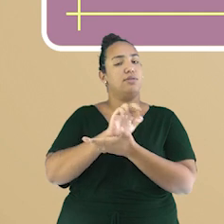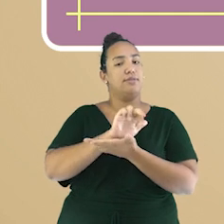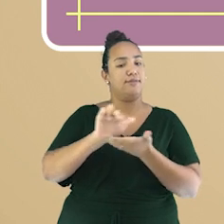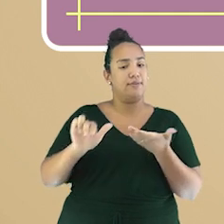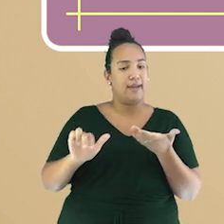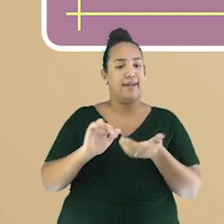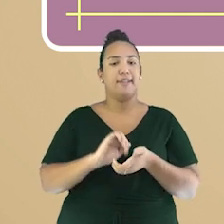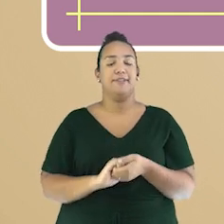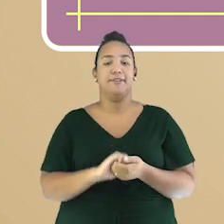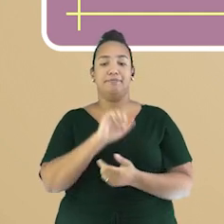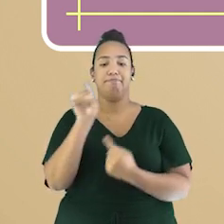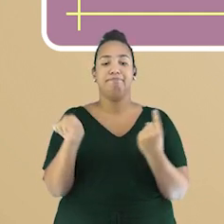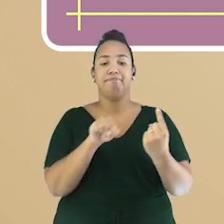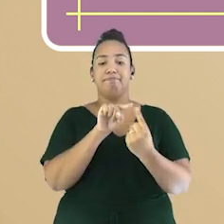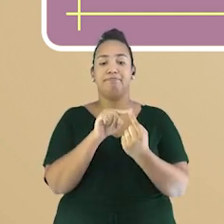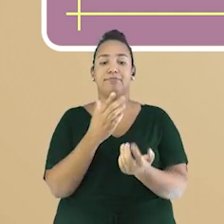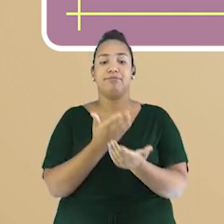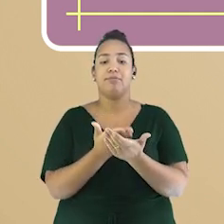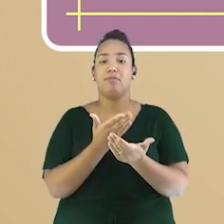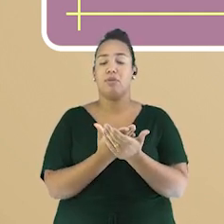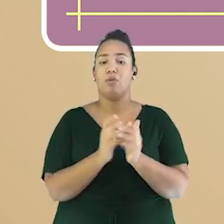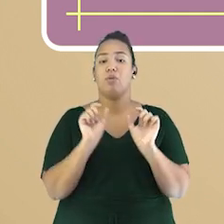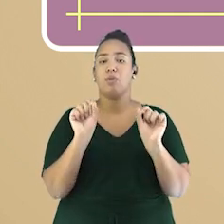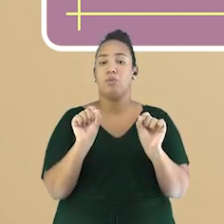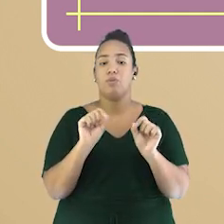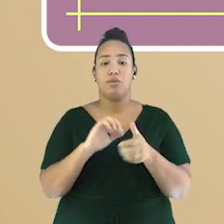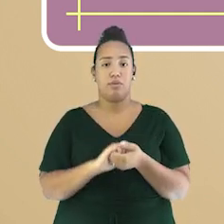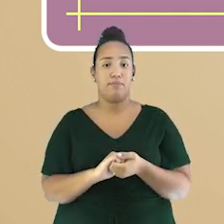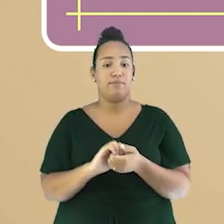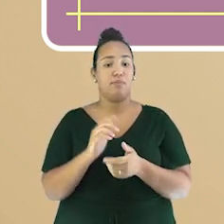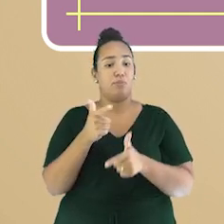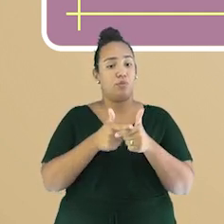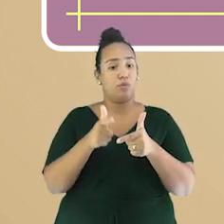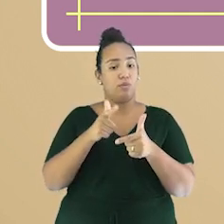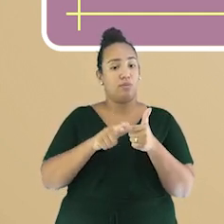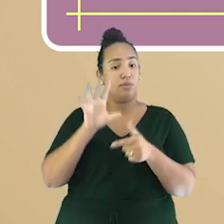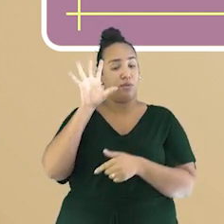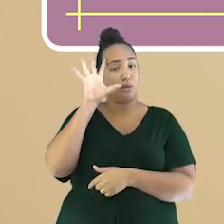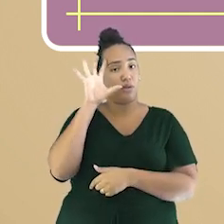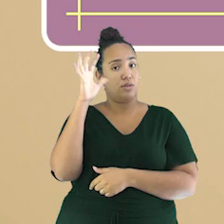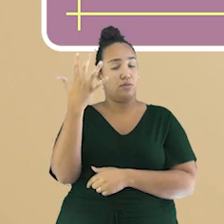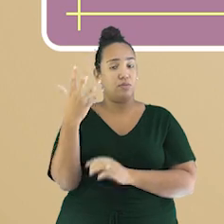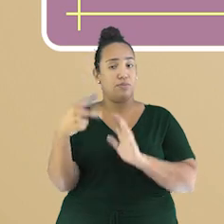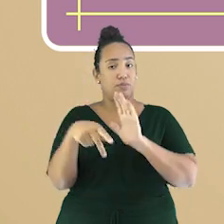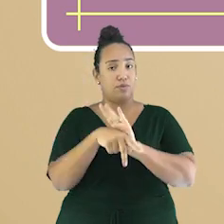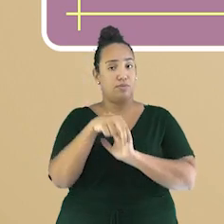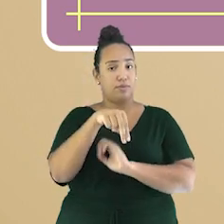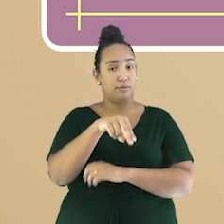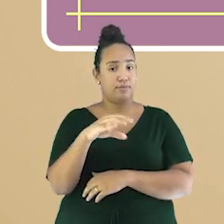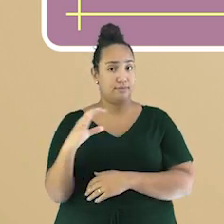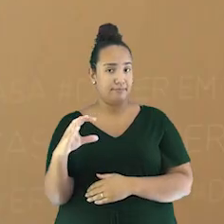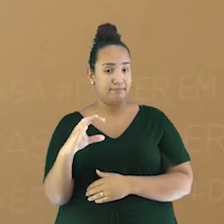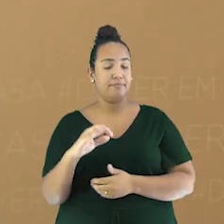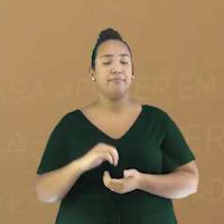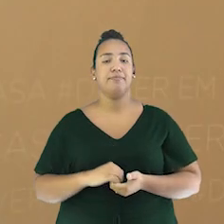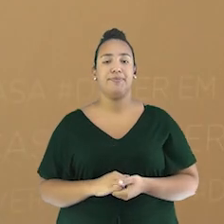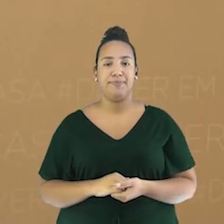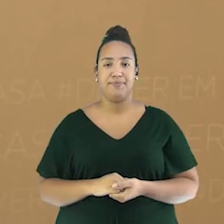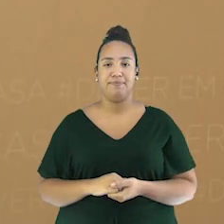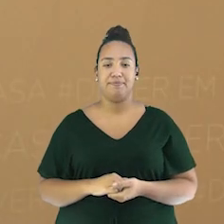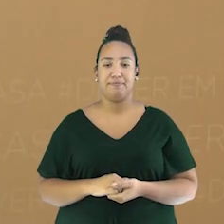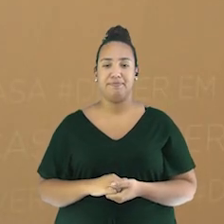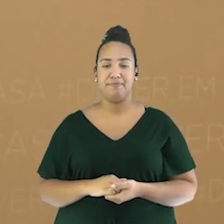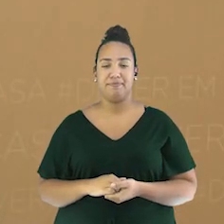E o objetivo da aula é resolver problemas envolvendo notação científica.